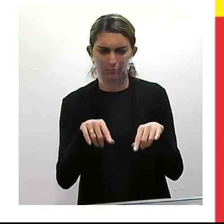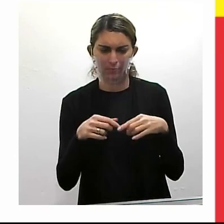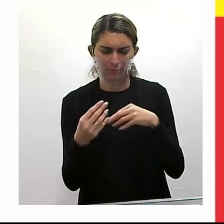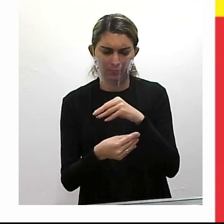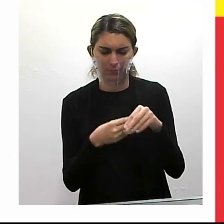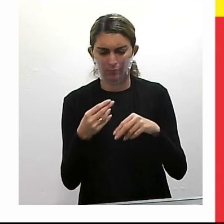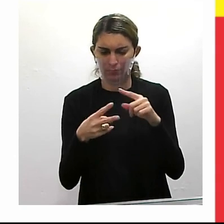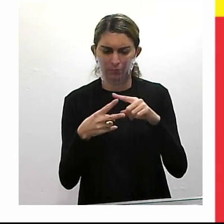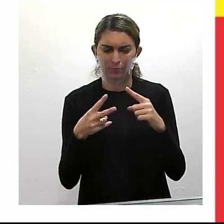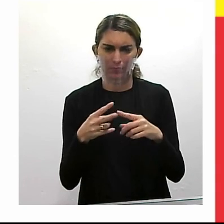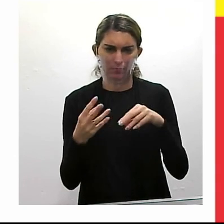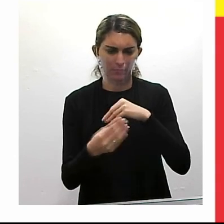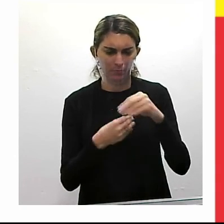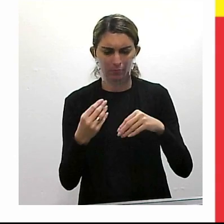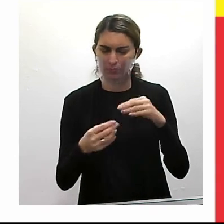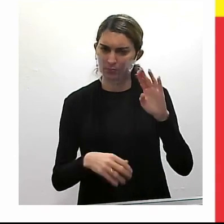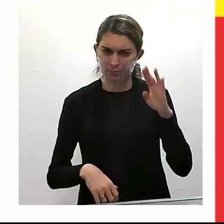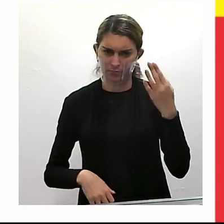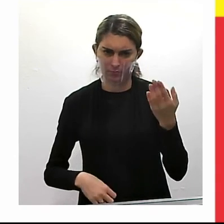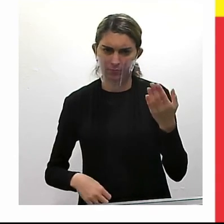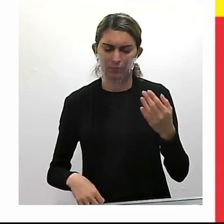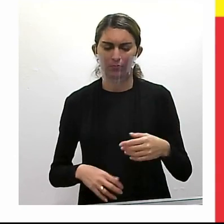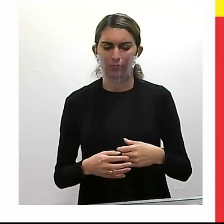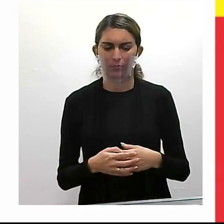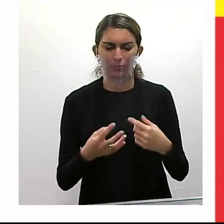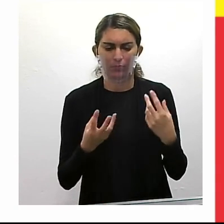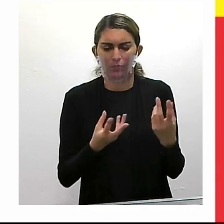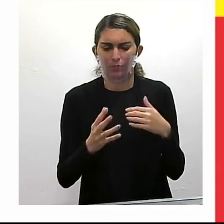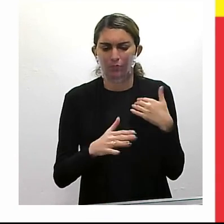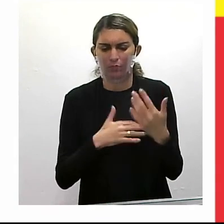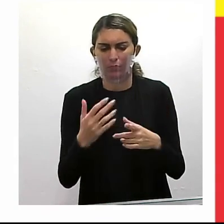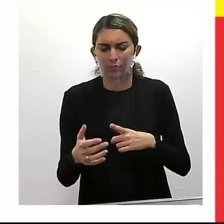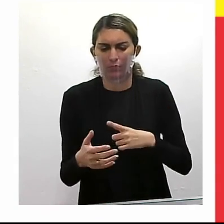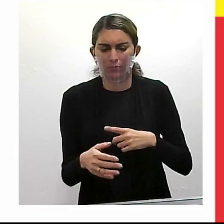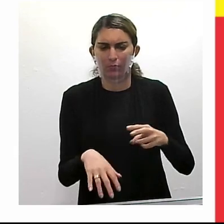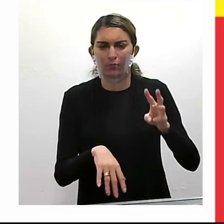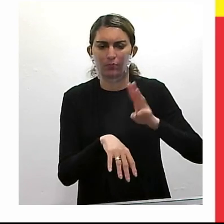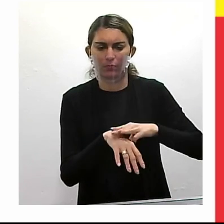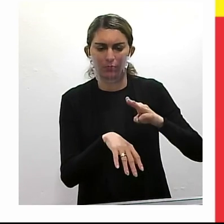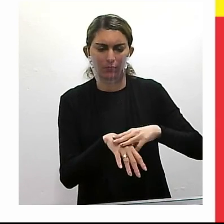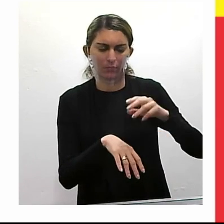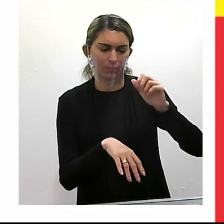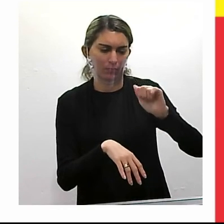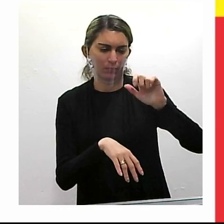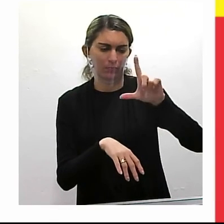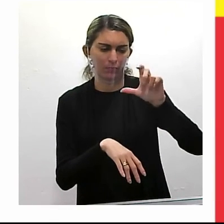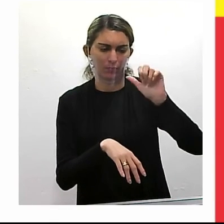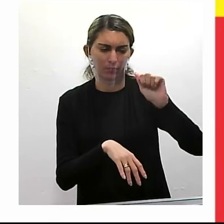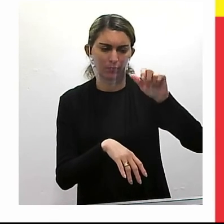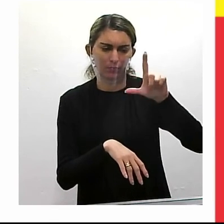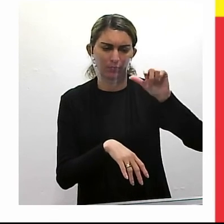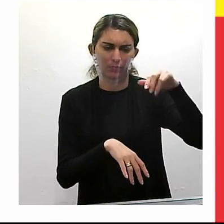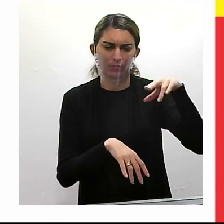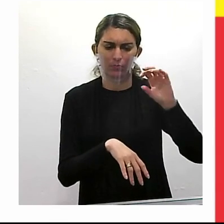mistura de dois compostos. É falsa, certo? Contém um metal alcalino. Gente, metal